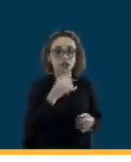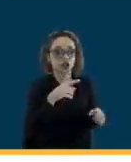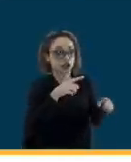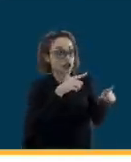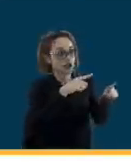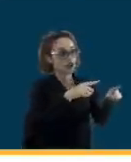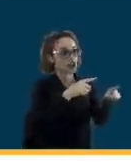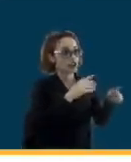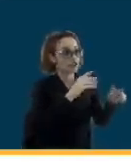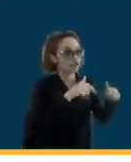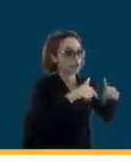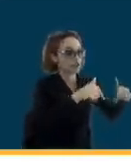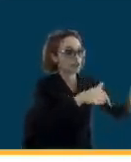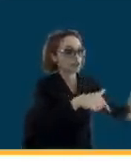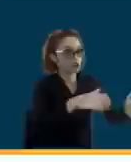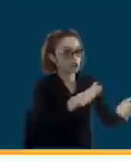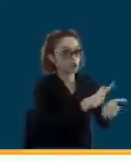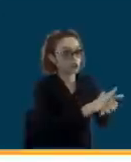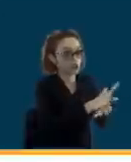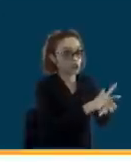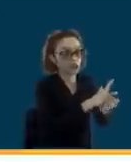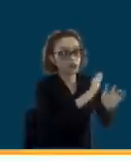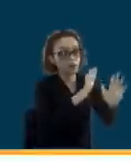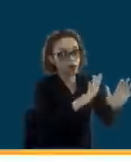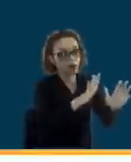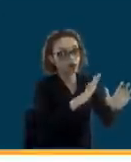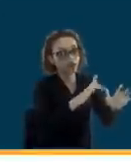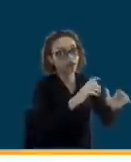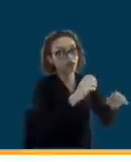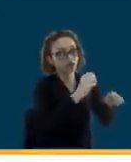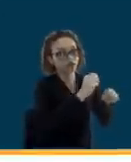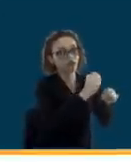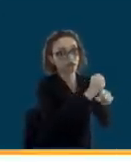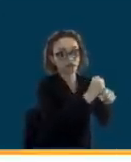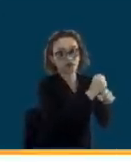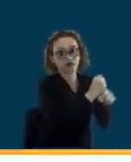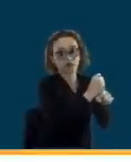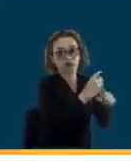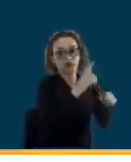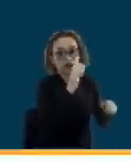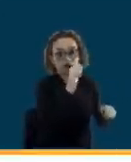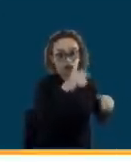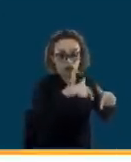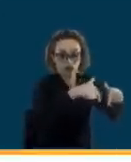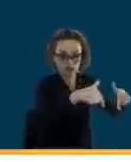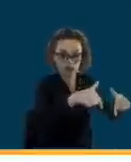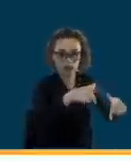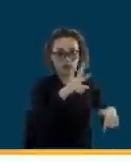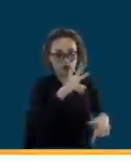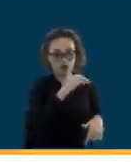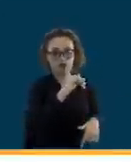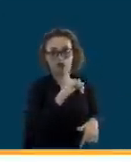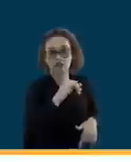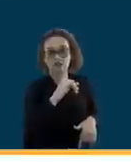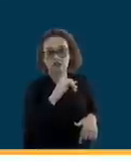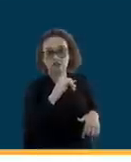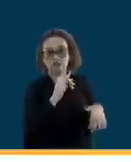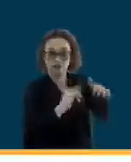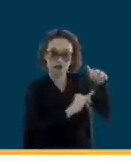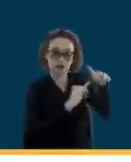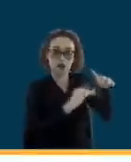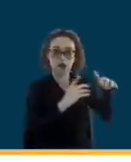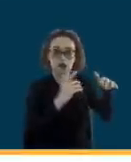que é pulsante, vai. E é informal, né? Não tem um CNPJ, mas